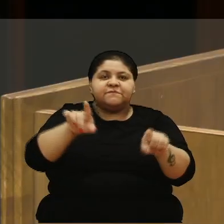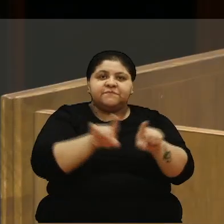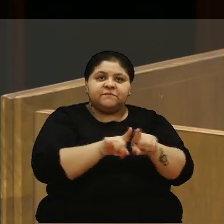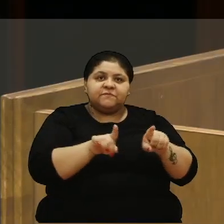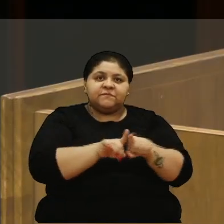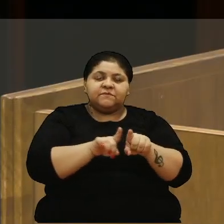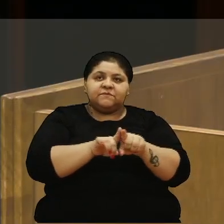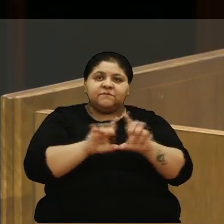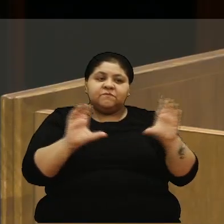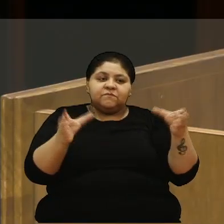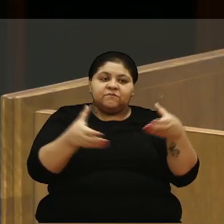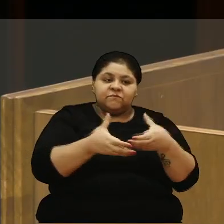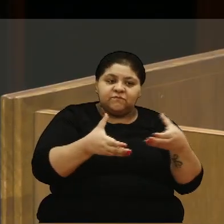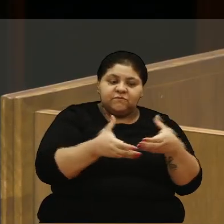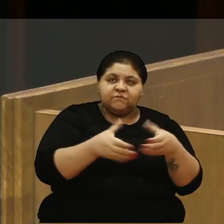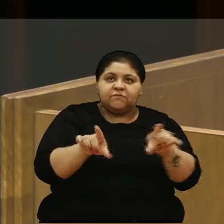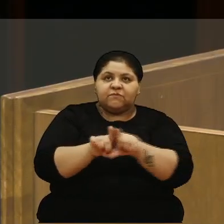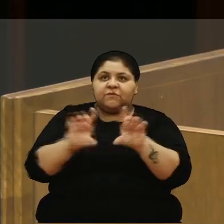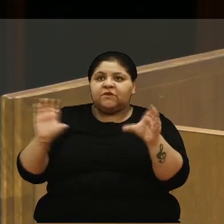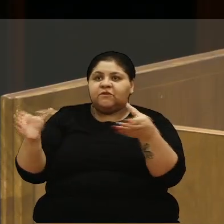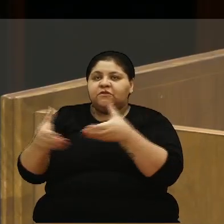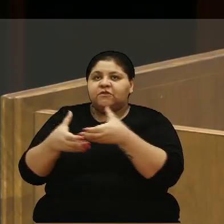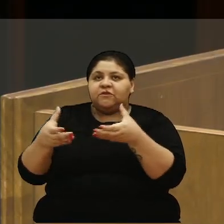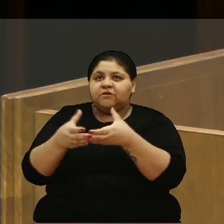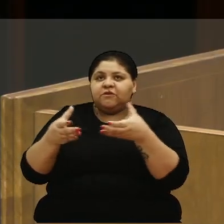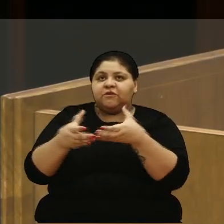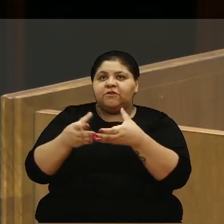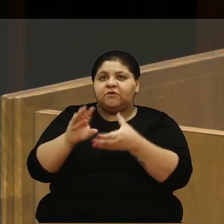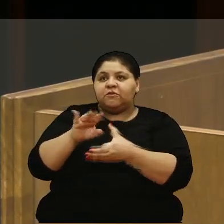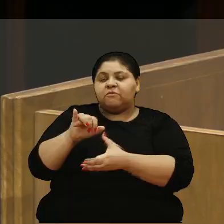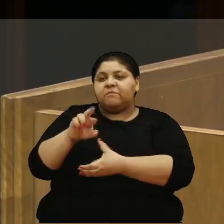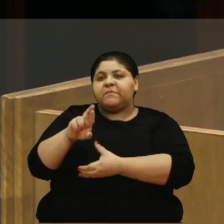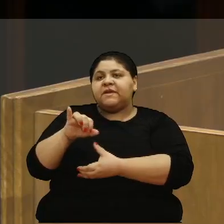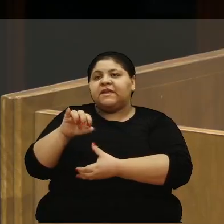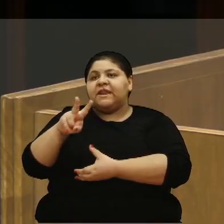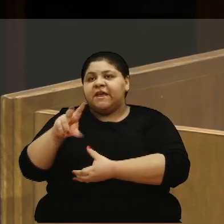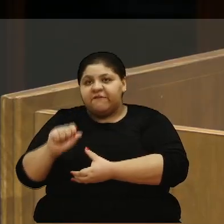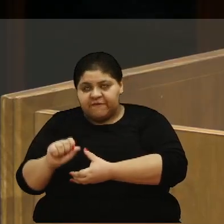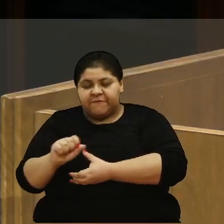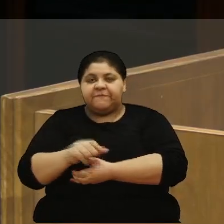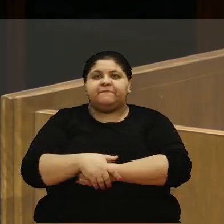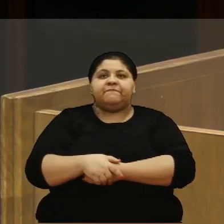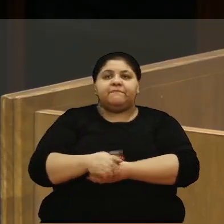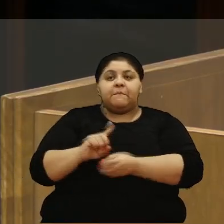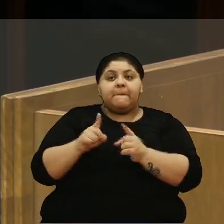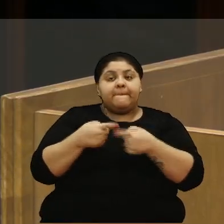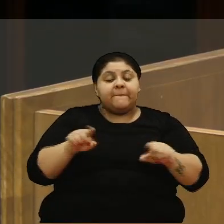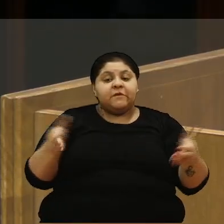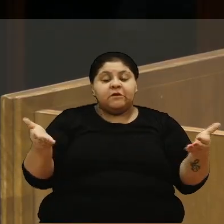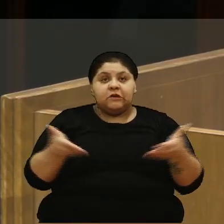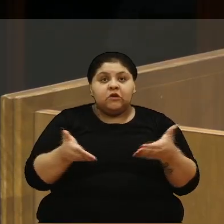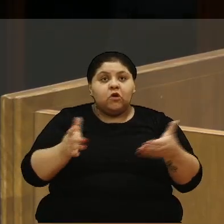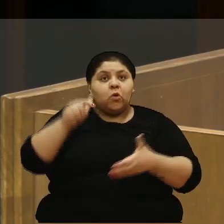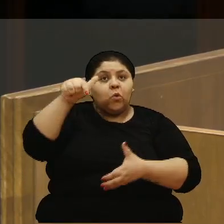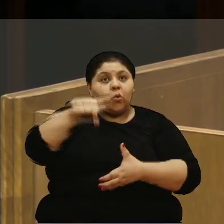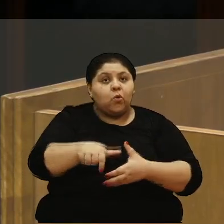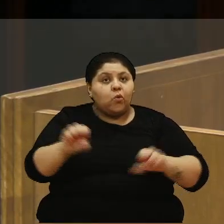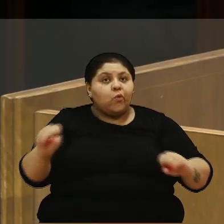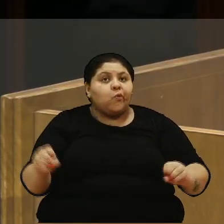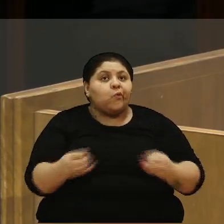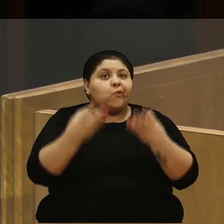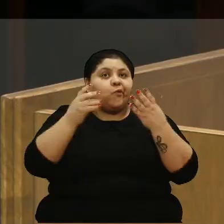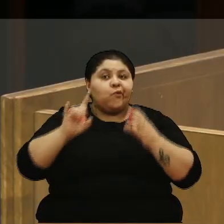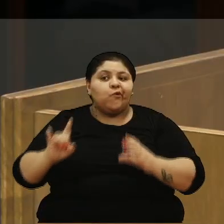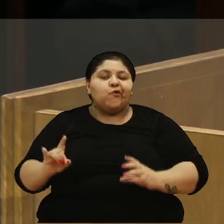as invernadas quanto ao grupo do tropeirismo Biriva Os Peregrinos. Mas hoje venho celebrar nosso